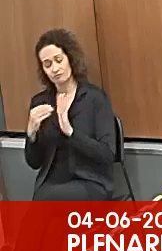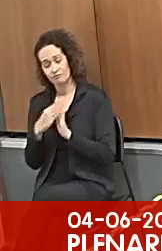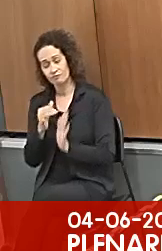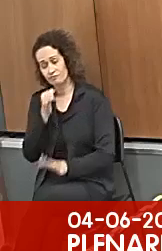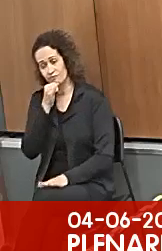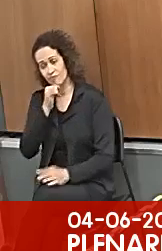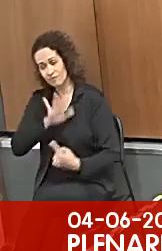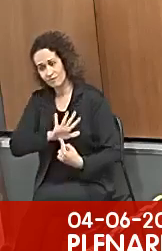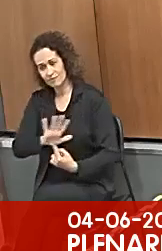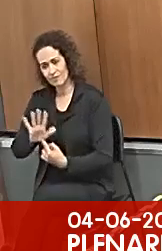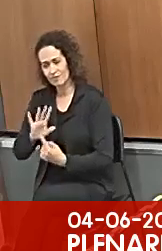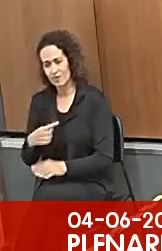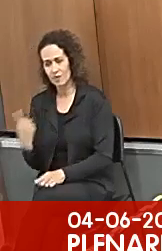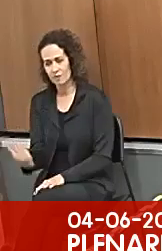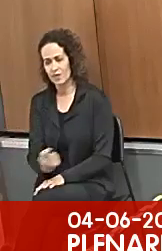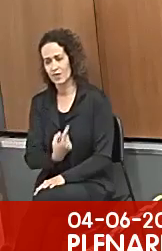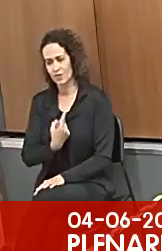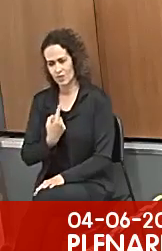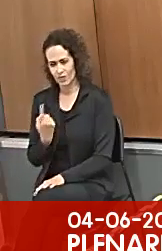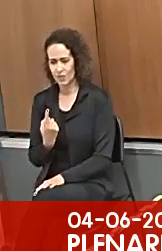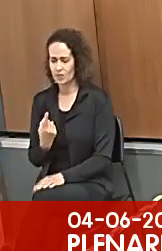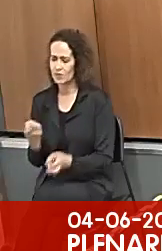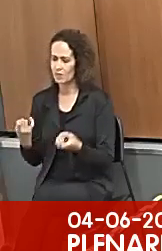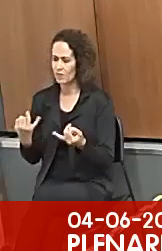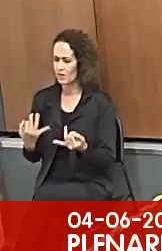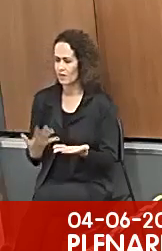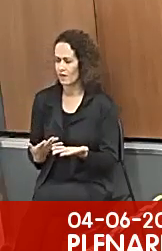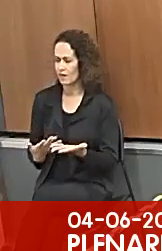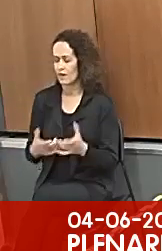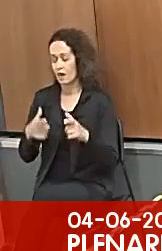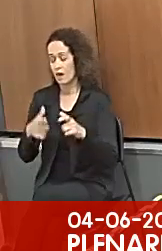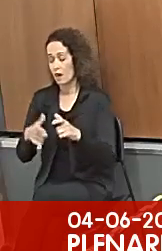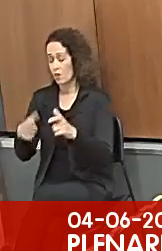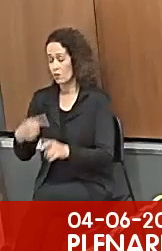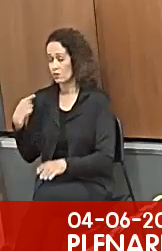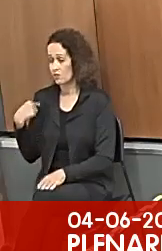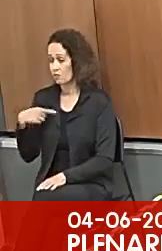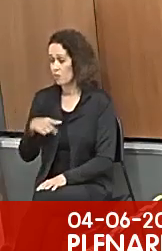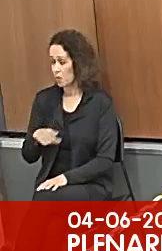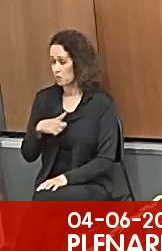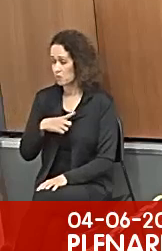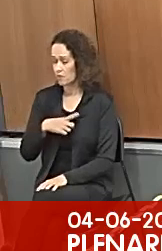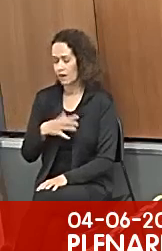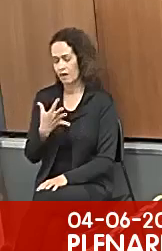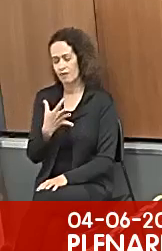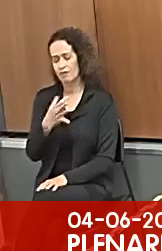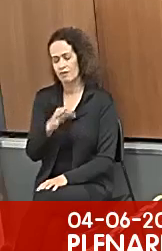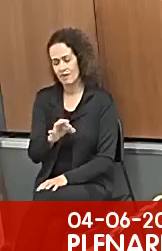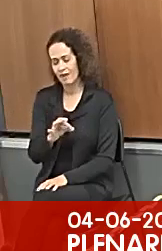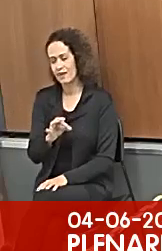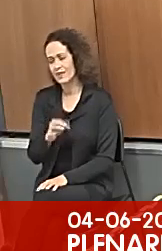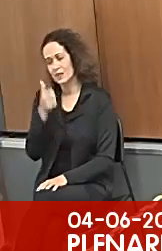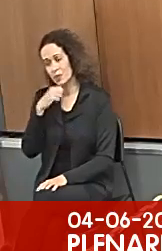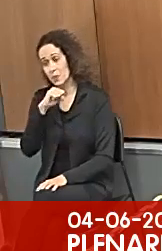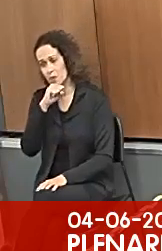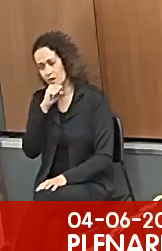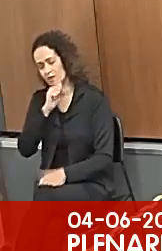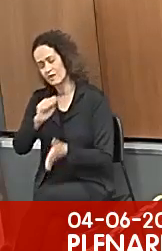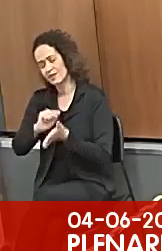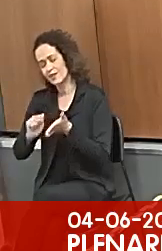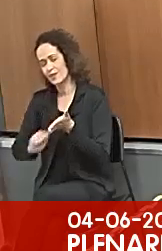nós. E dissemos, onde nós fomos, onde eu viajar, um grupo de 10 mães escreveram um livro, cada